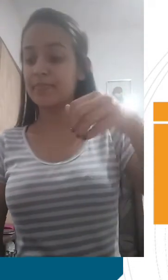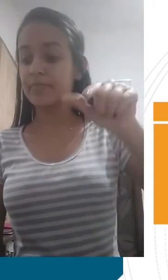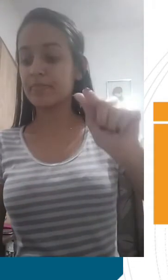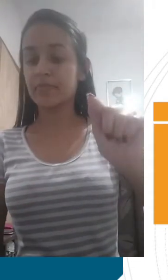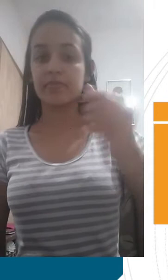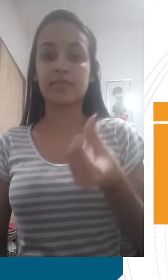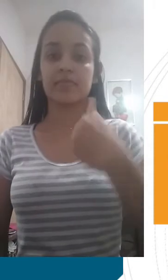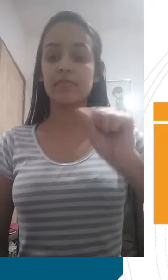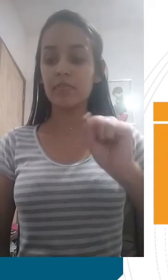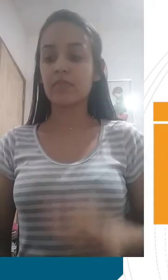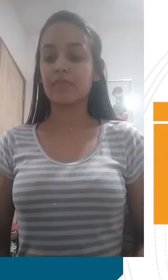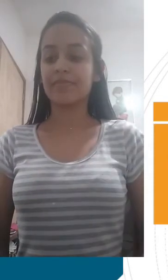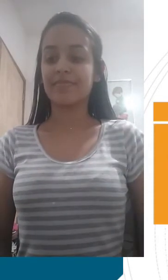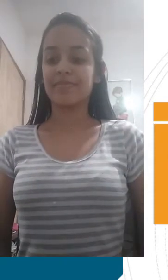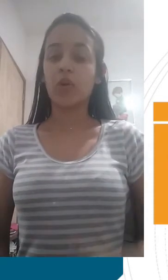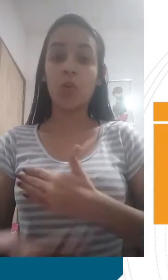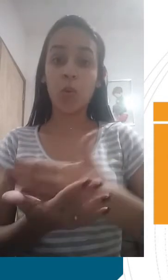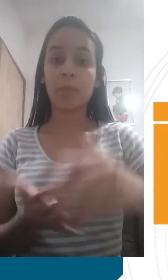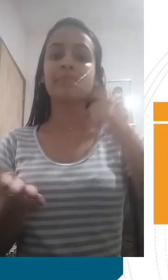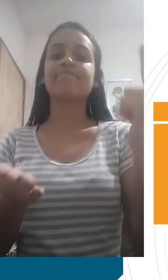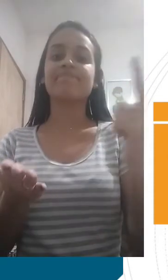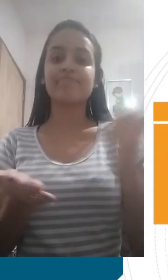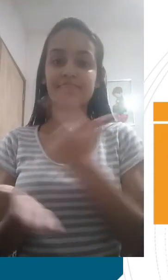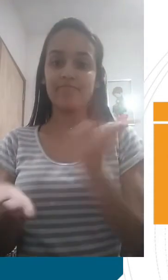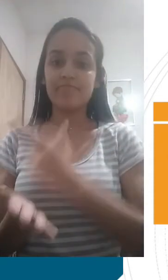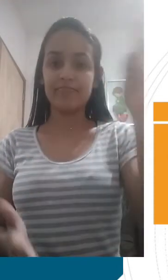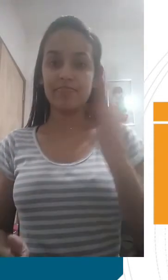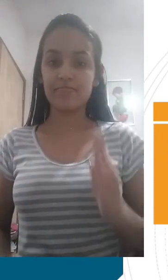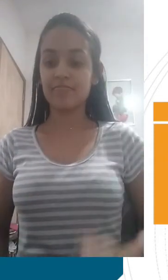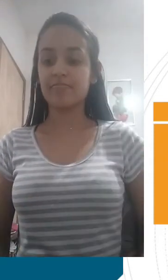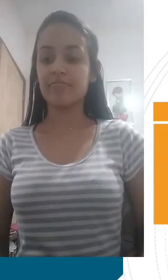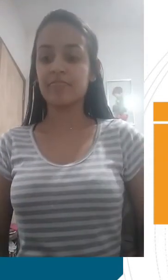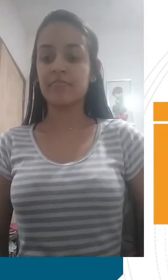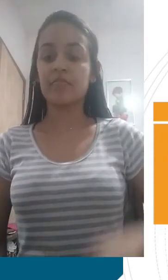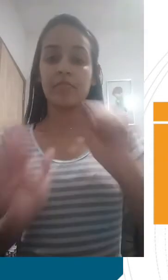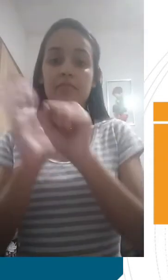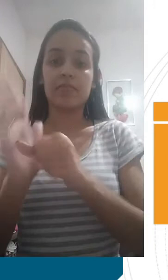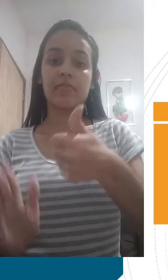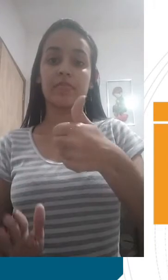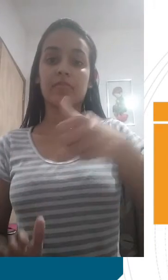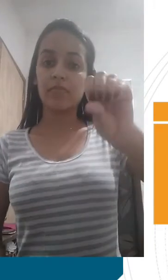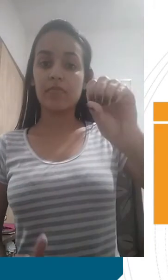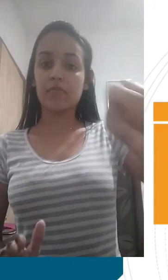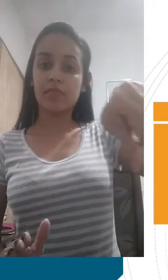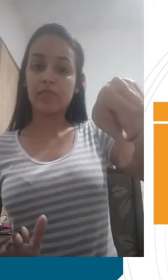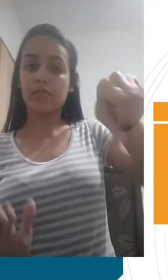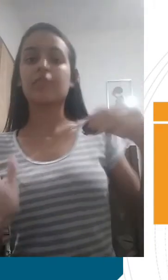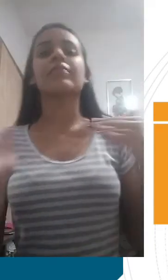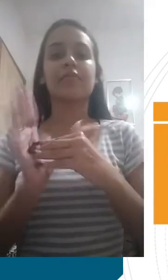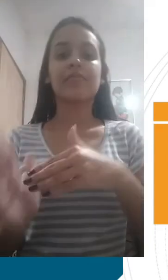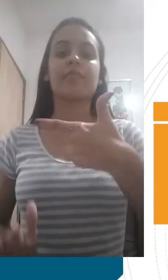1768. Vamos à literatura brasileira da Era Nacional, séculos 19 e